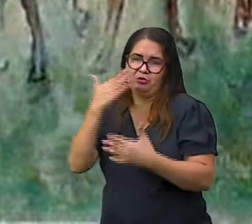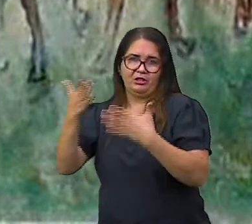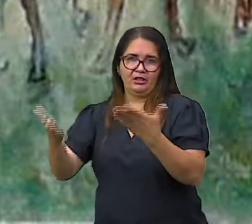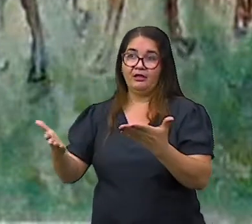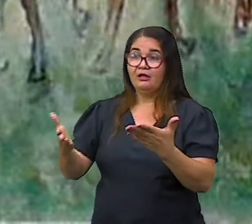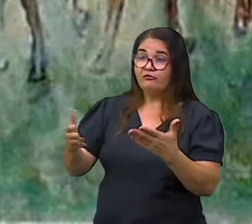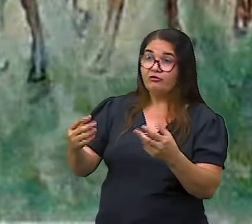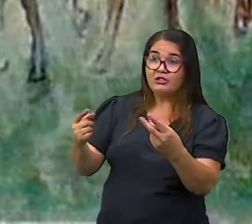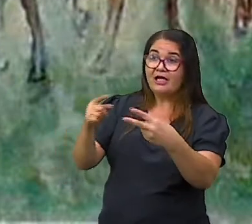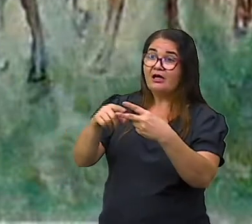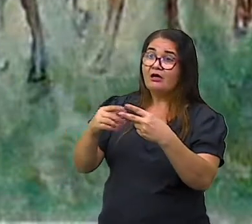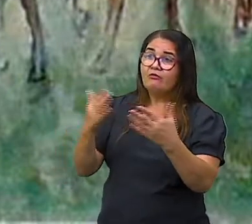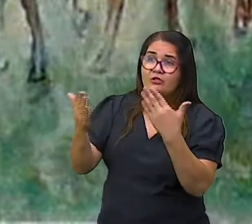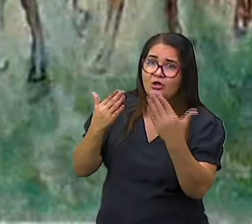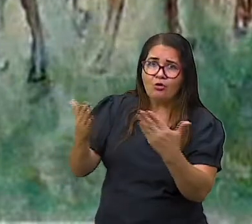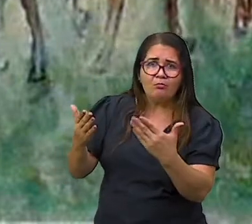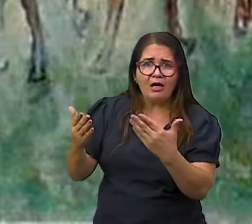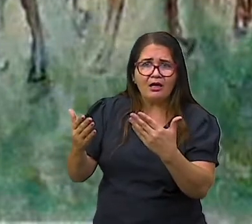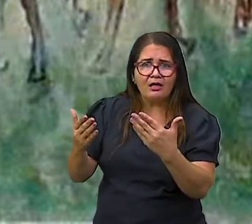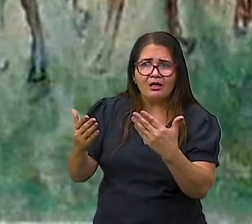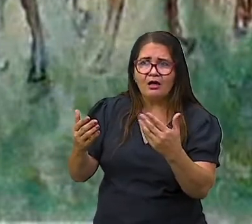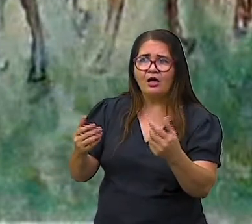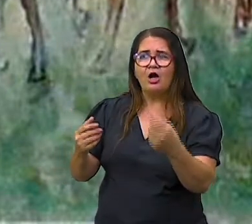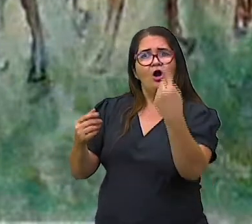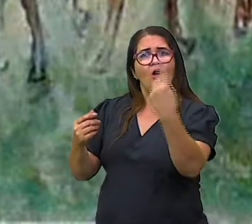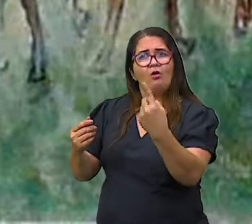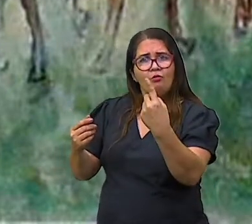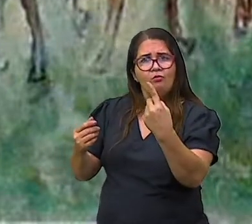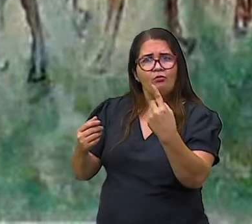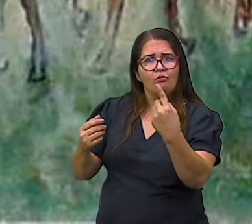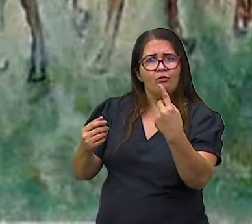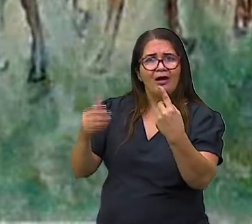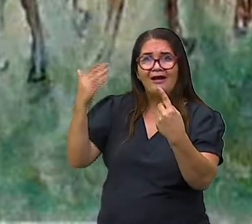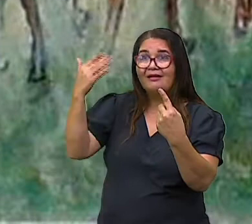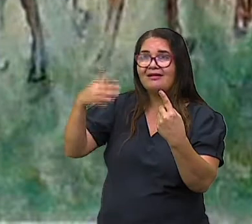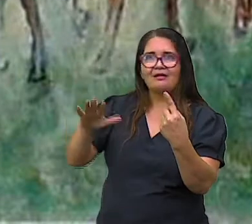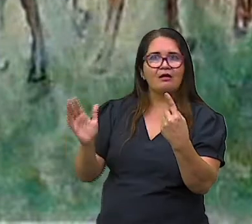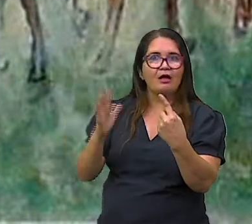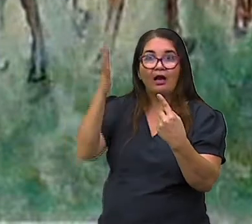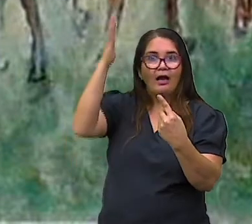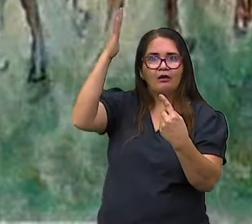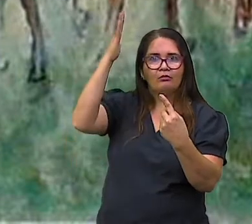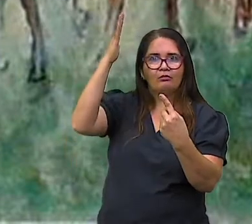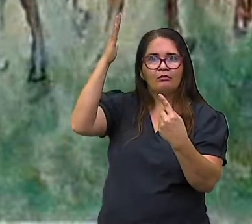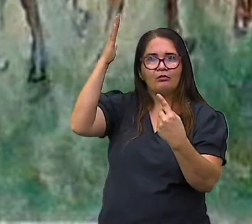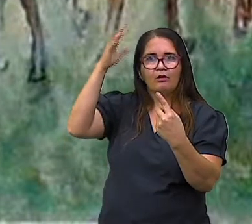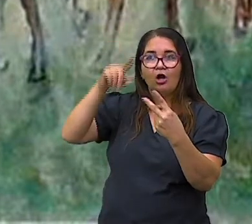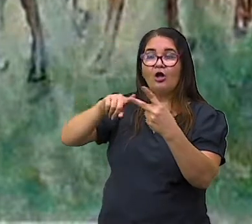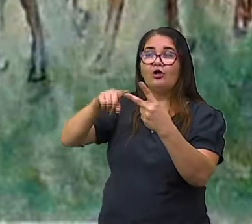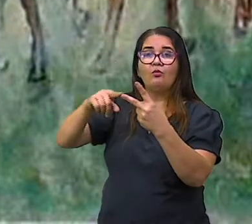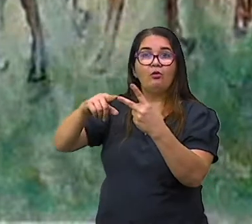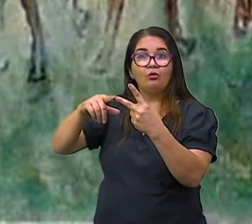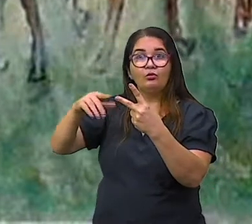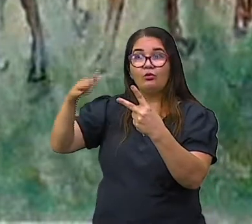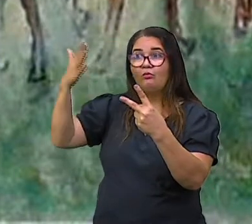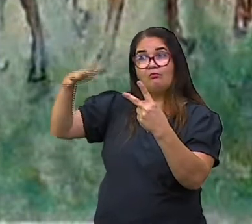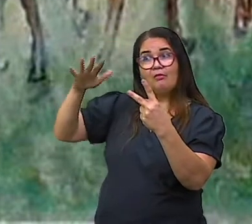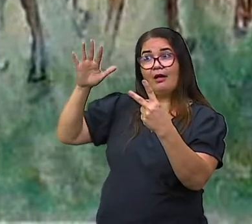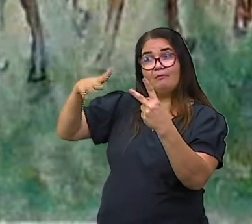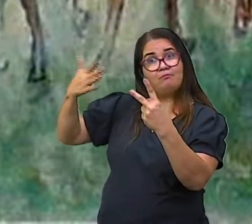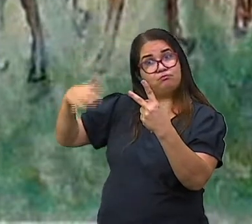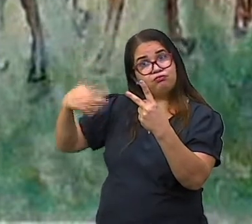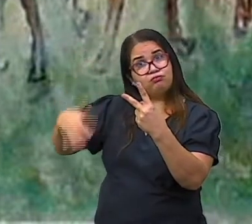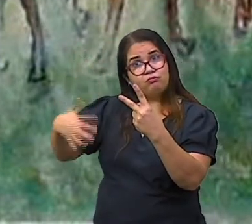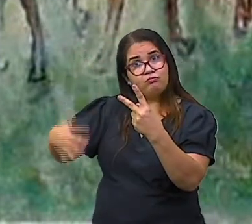aleatoriamente acredita-se que ele está pagando menos impostos, principalmente quando